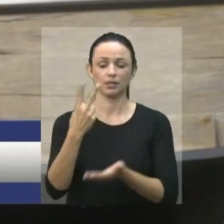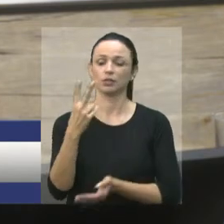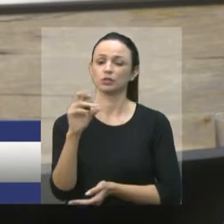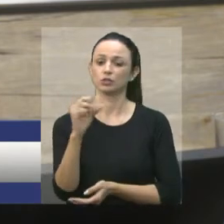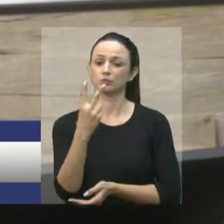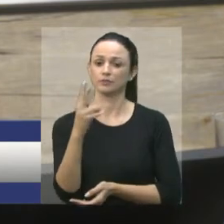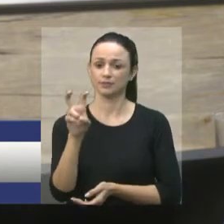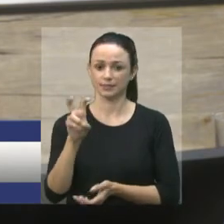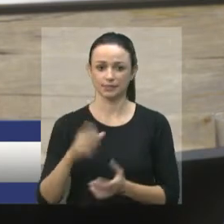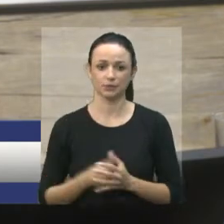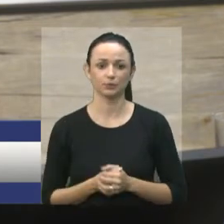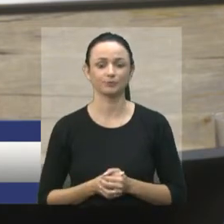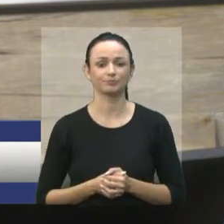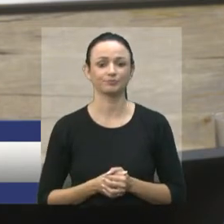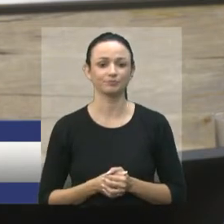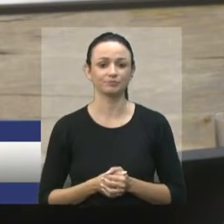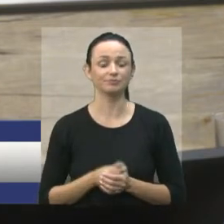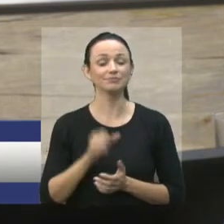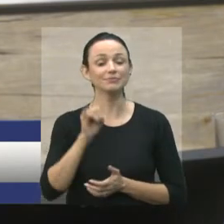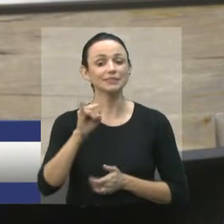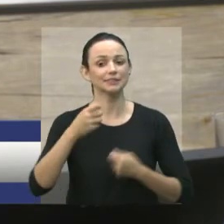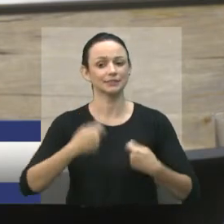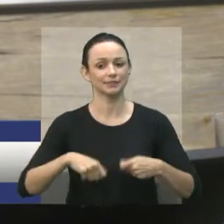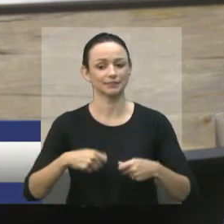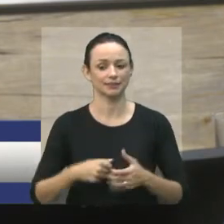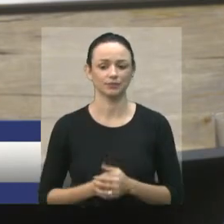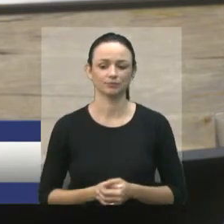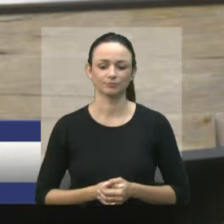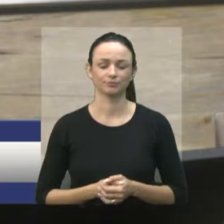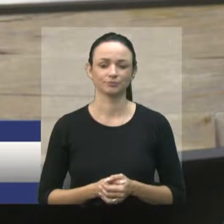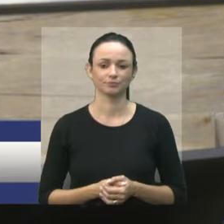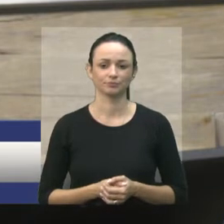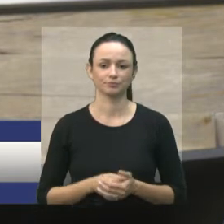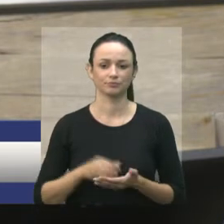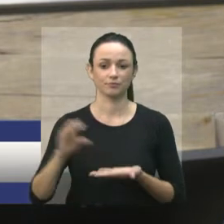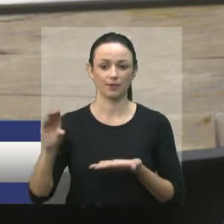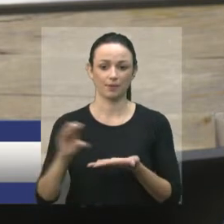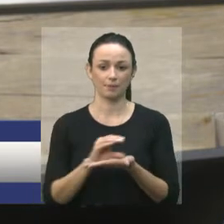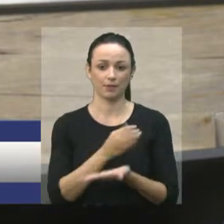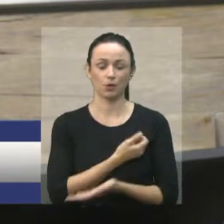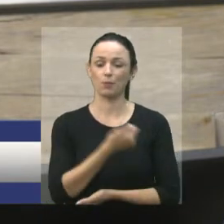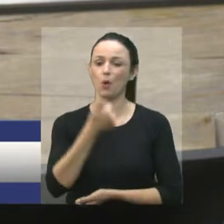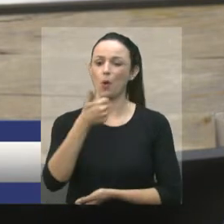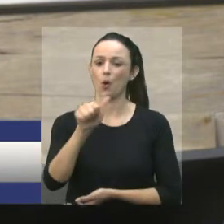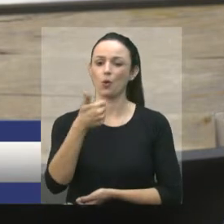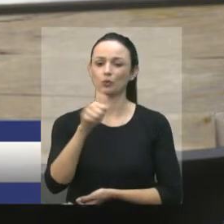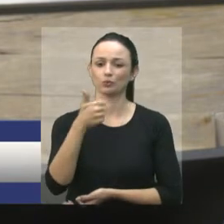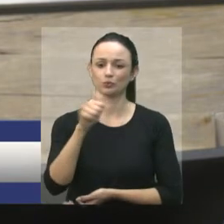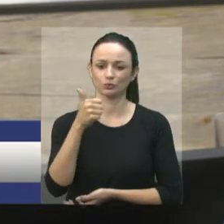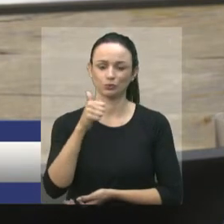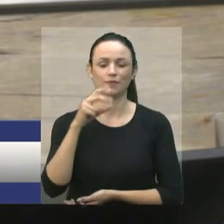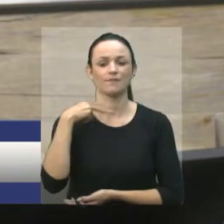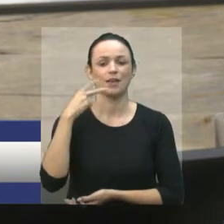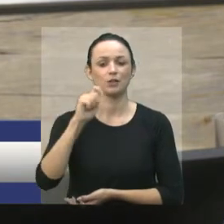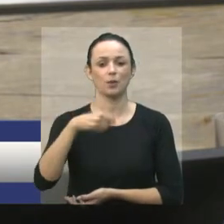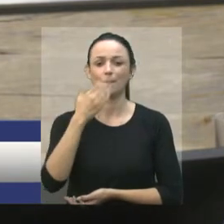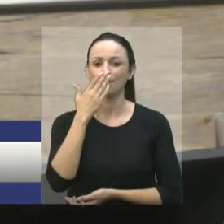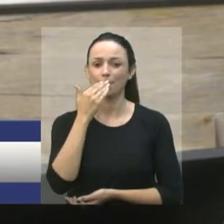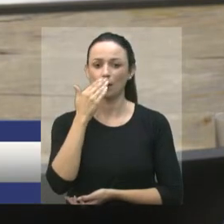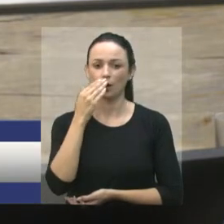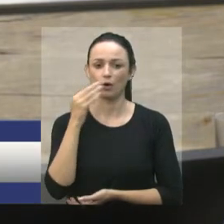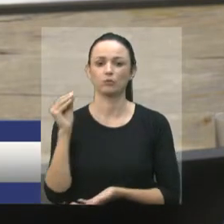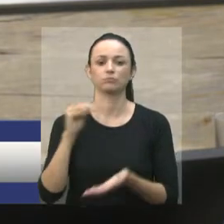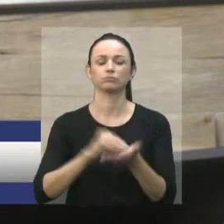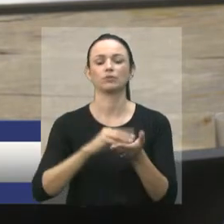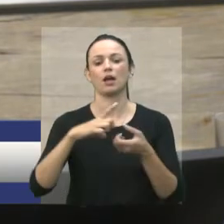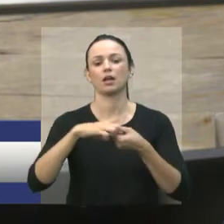a 2025, se necessárias. Emenda número 11, vereador José Carlos Borgo, insere artigo